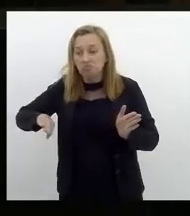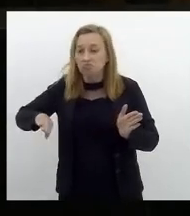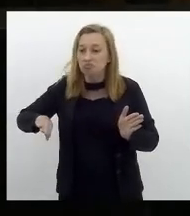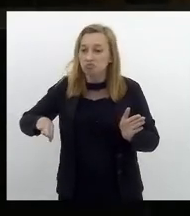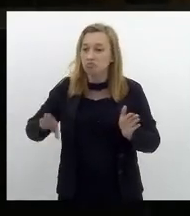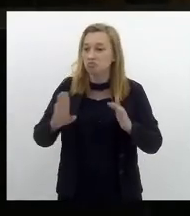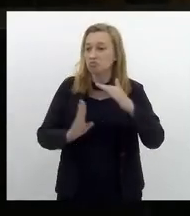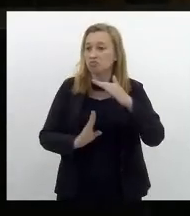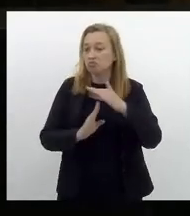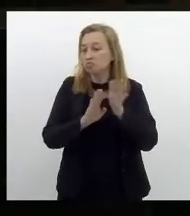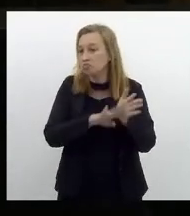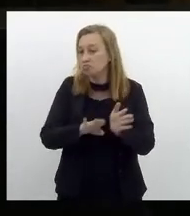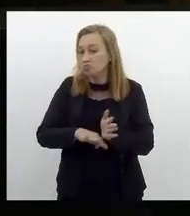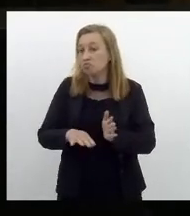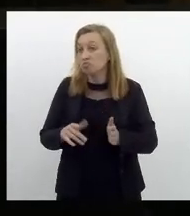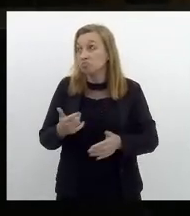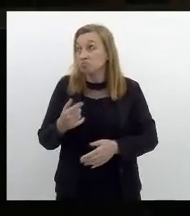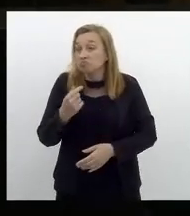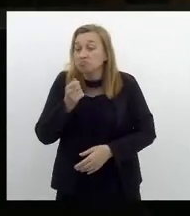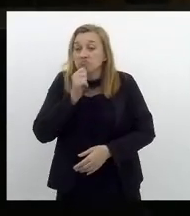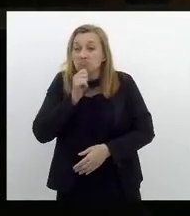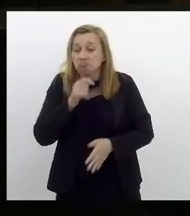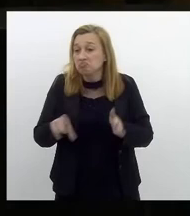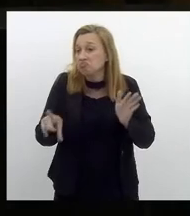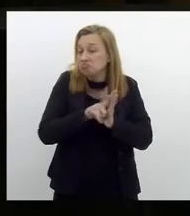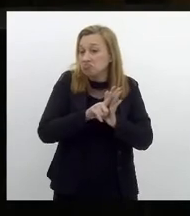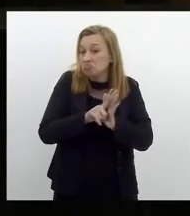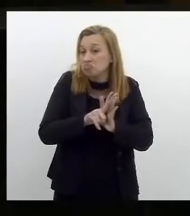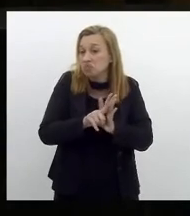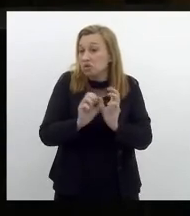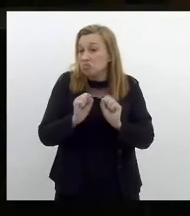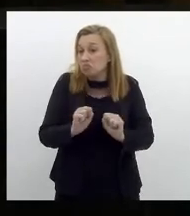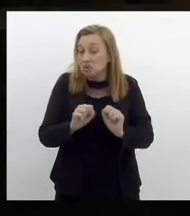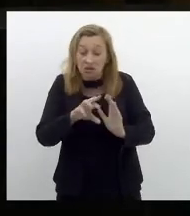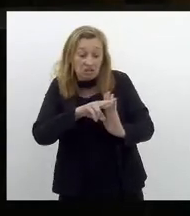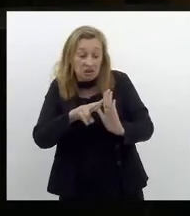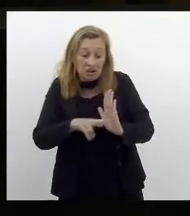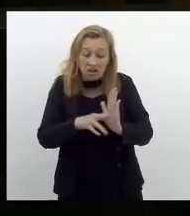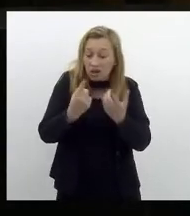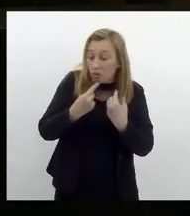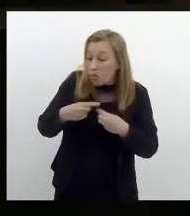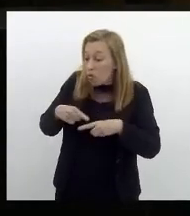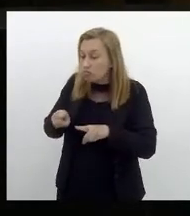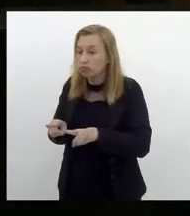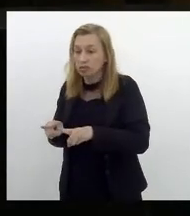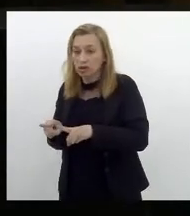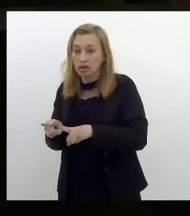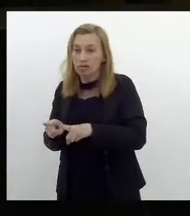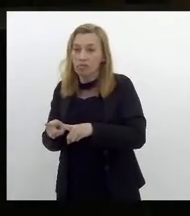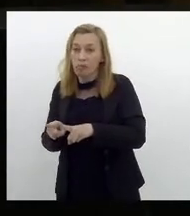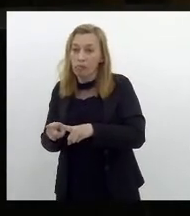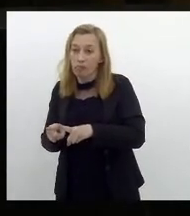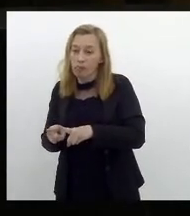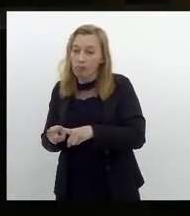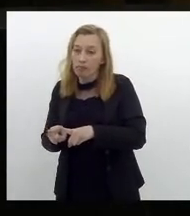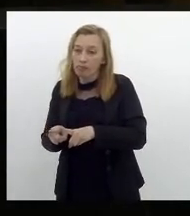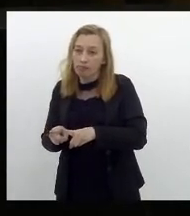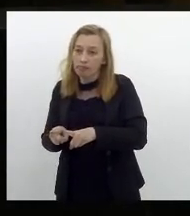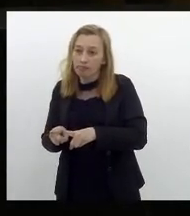lei complementar pode disciplinar contrariando